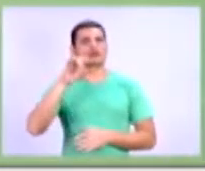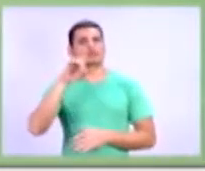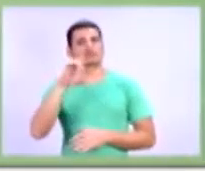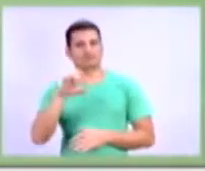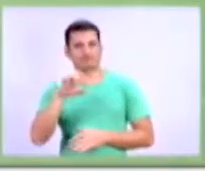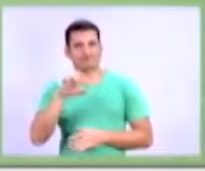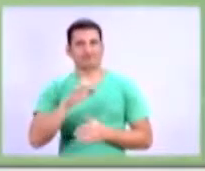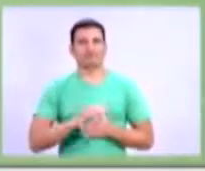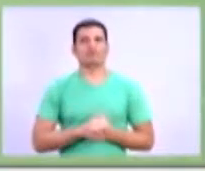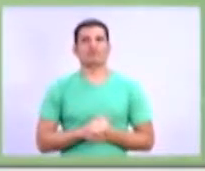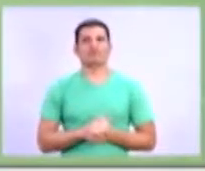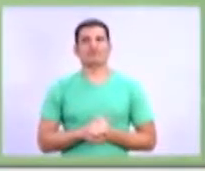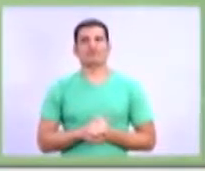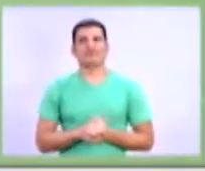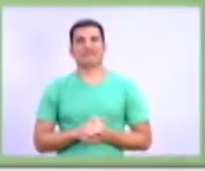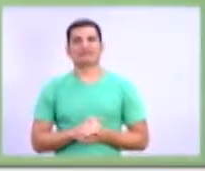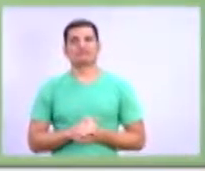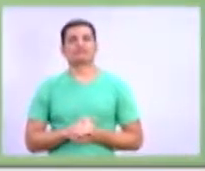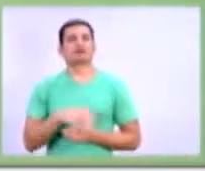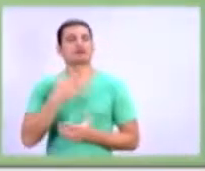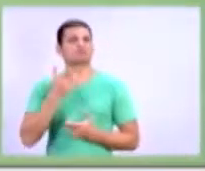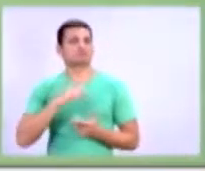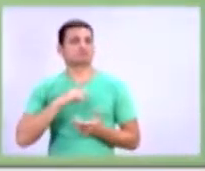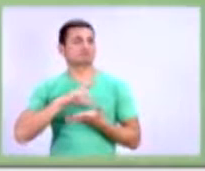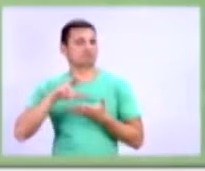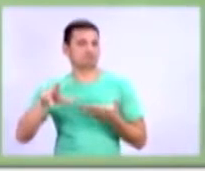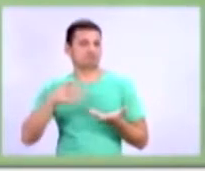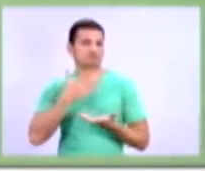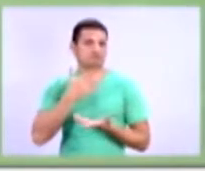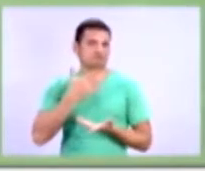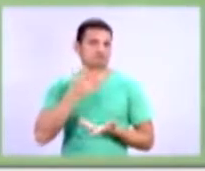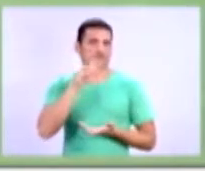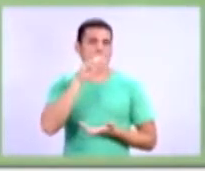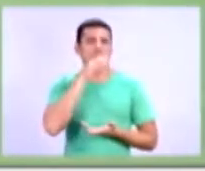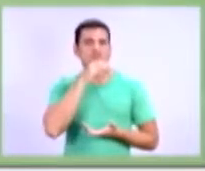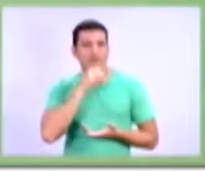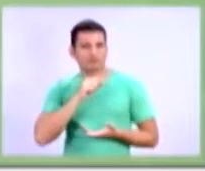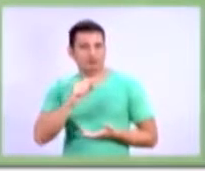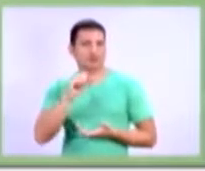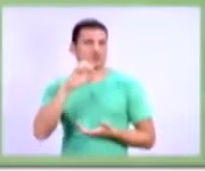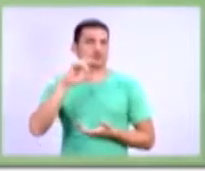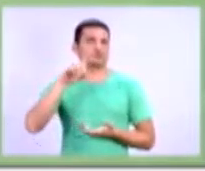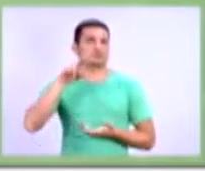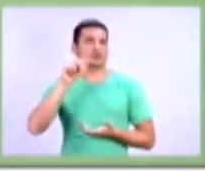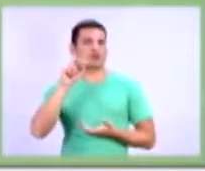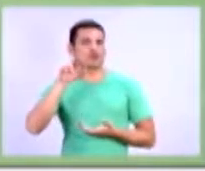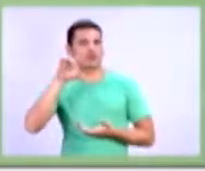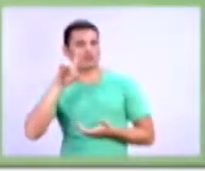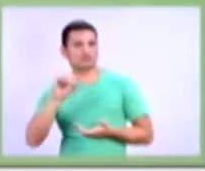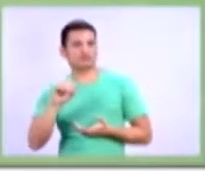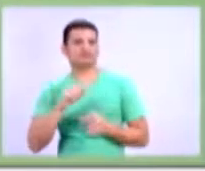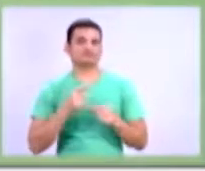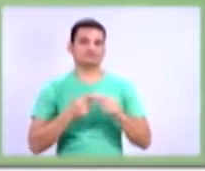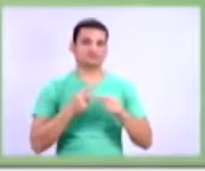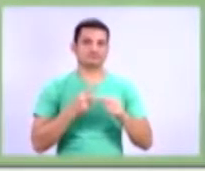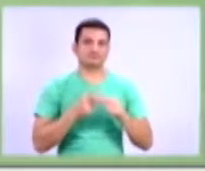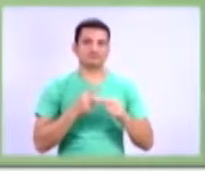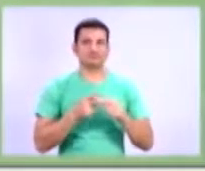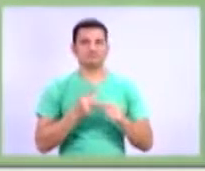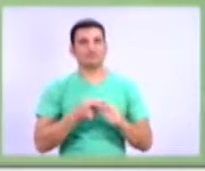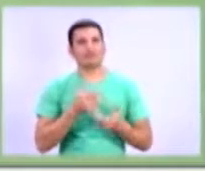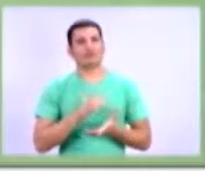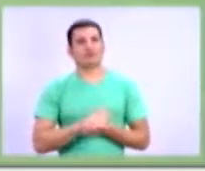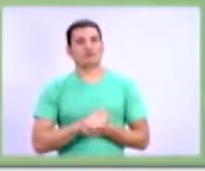por Henrique Dúcio, por Paulo Freire, Eduardo Galeano e outros, porque o discurso